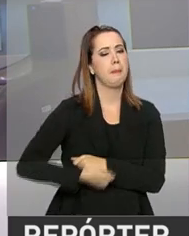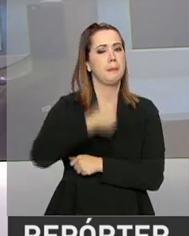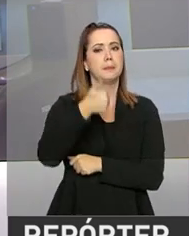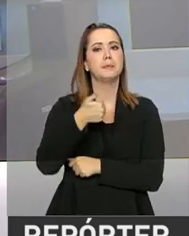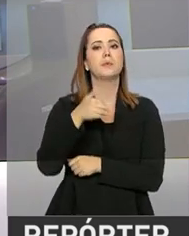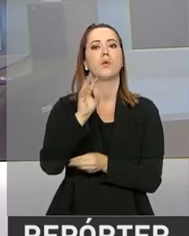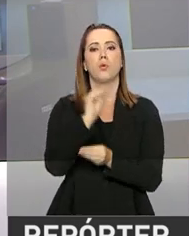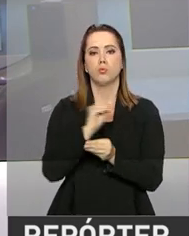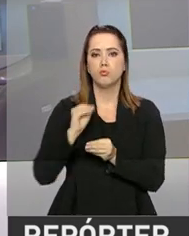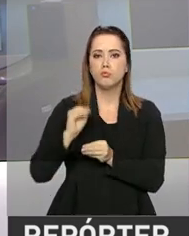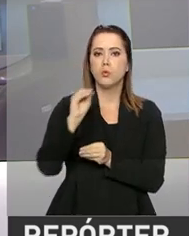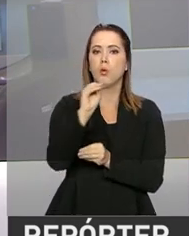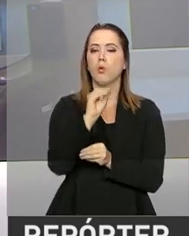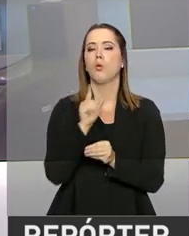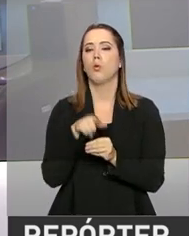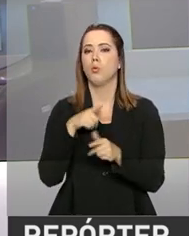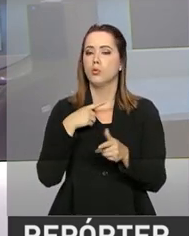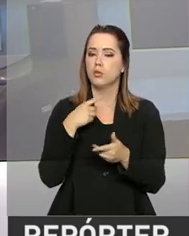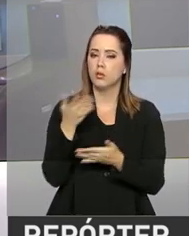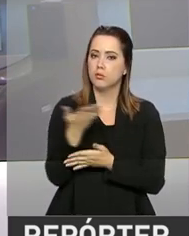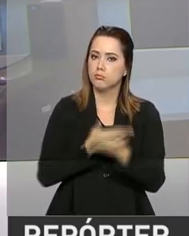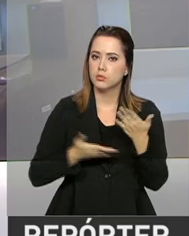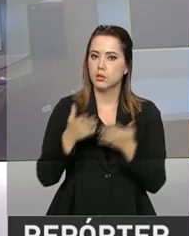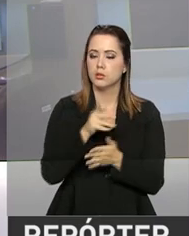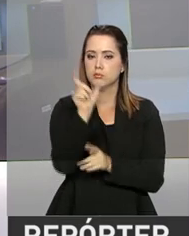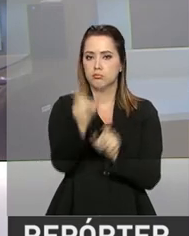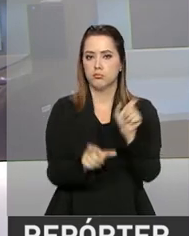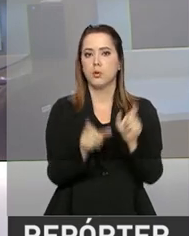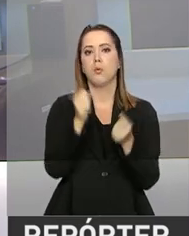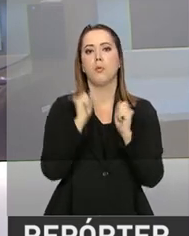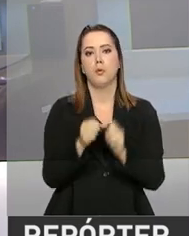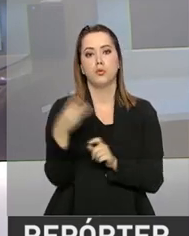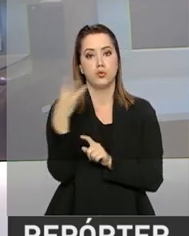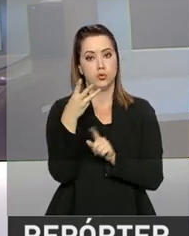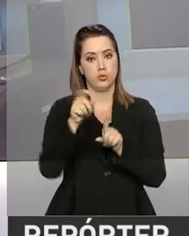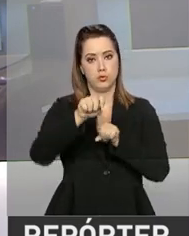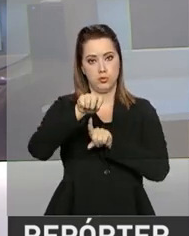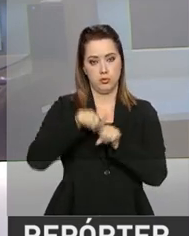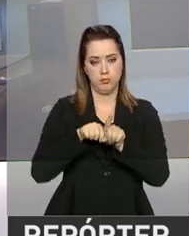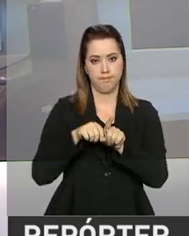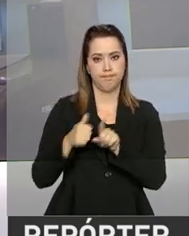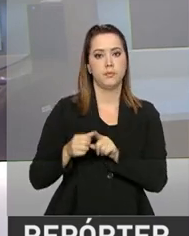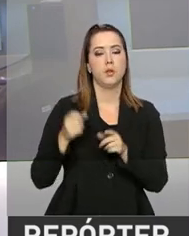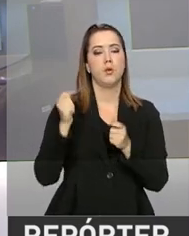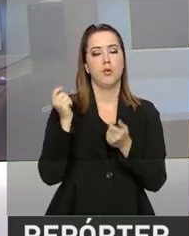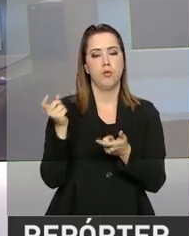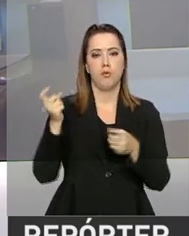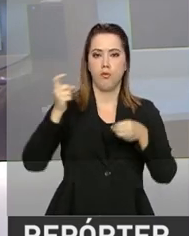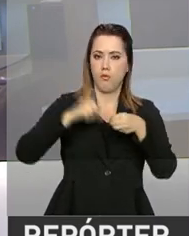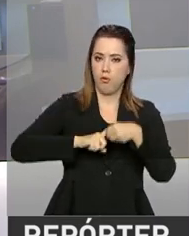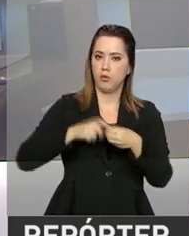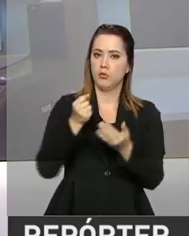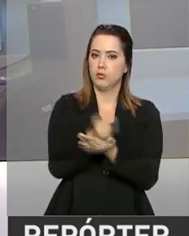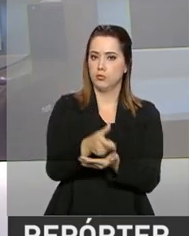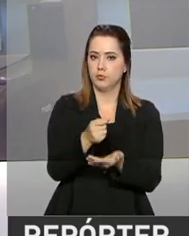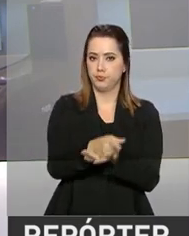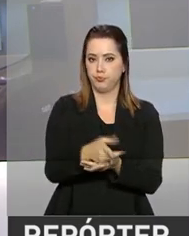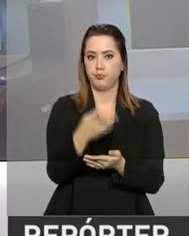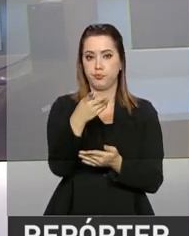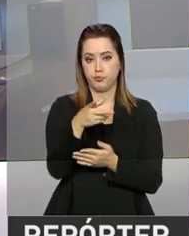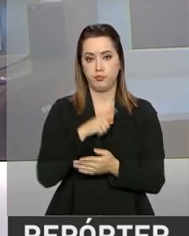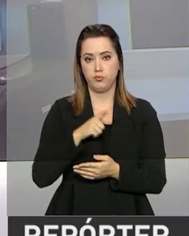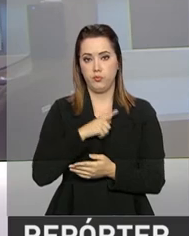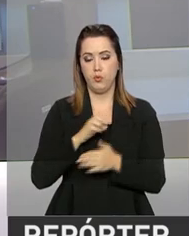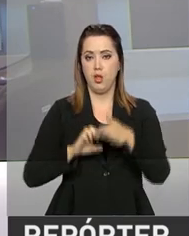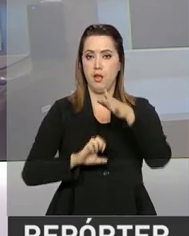serviço prestado, poderão ter a comercialização liberada daqui a 3 meses. Os planos de saúde suspensos